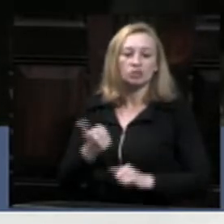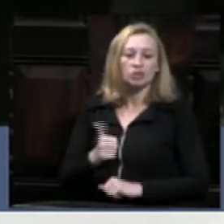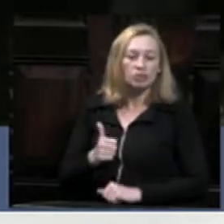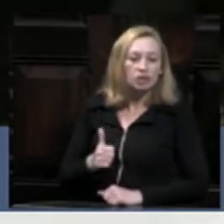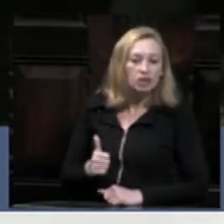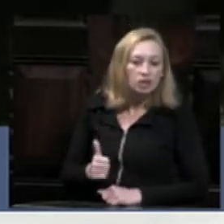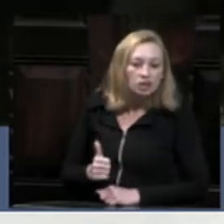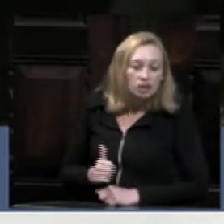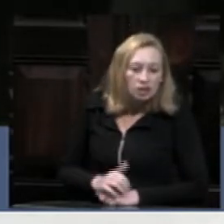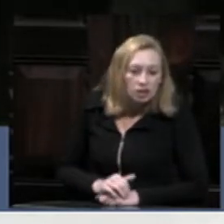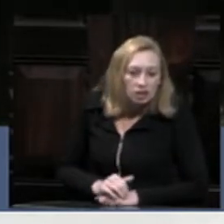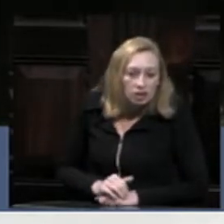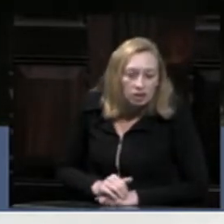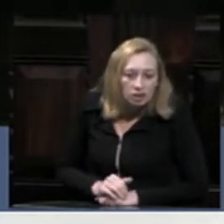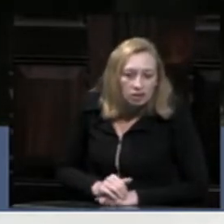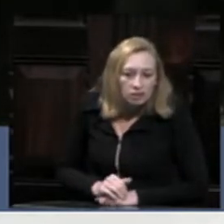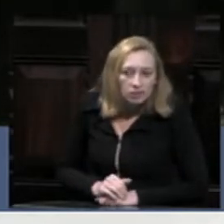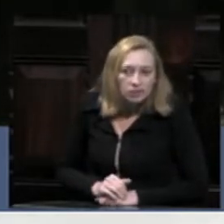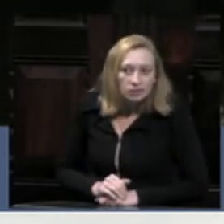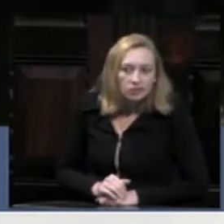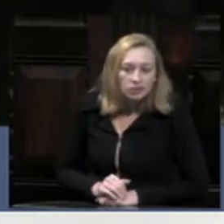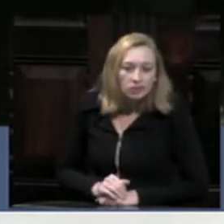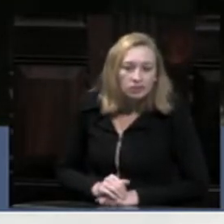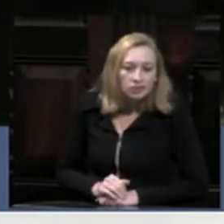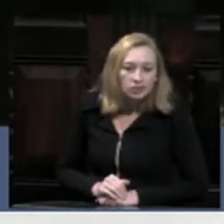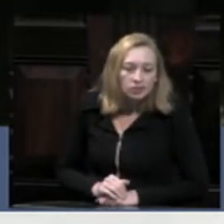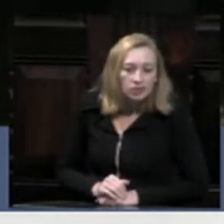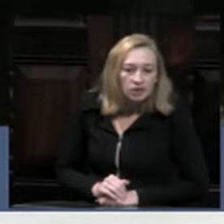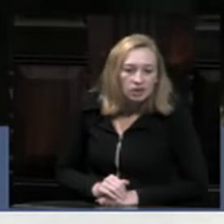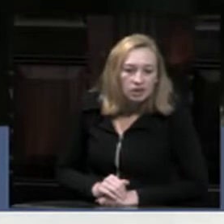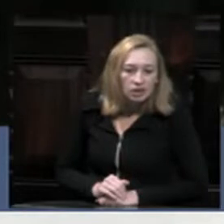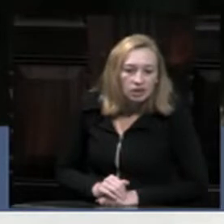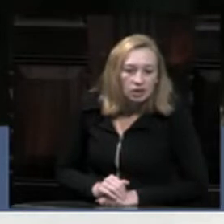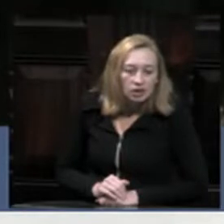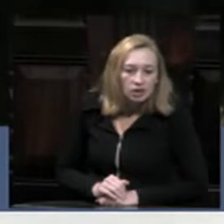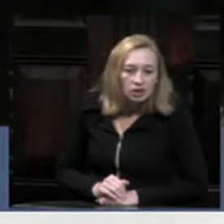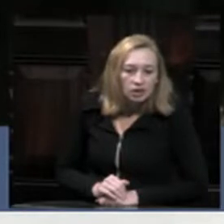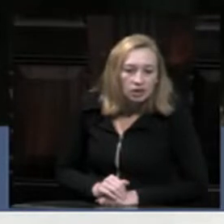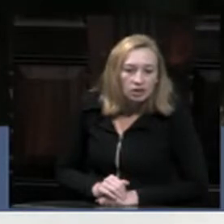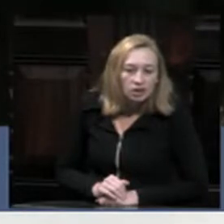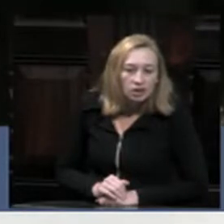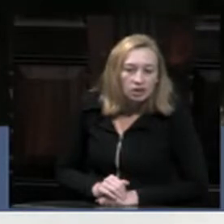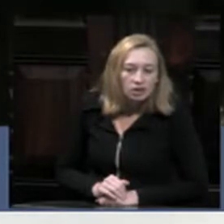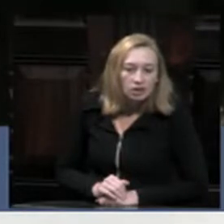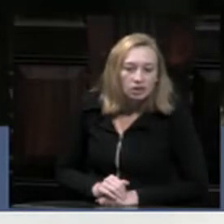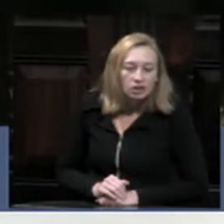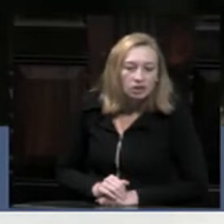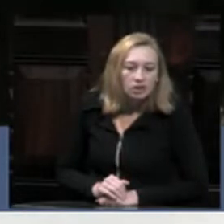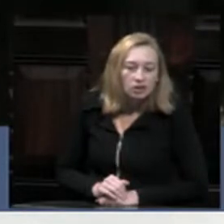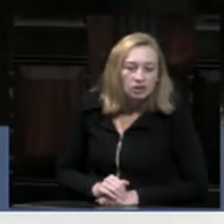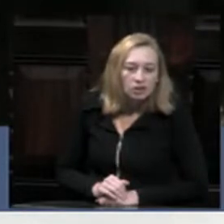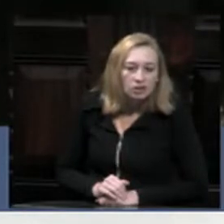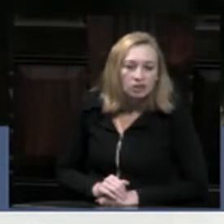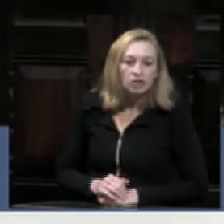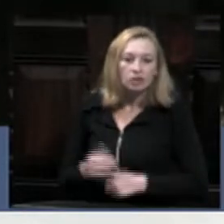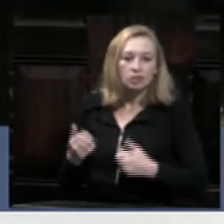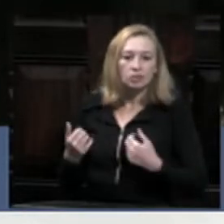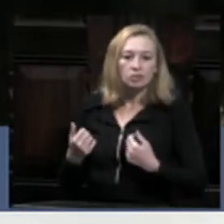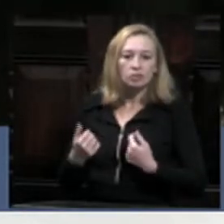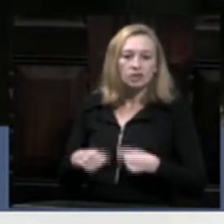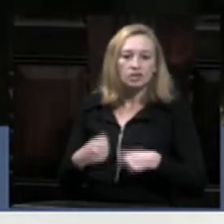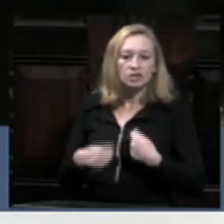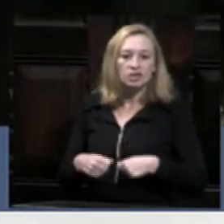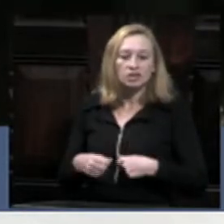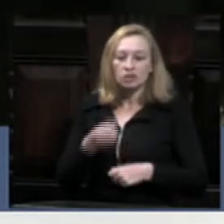que a medida prevista no caput será necessariamente precedida de respectivo estudo técnico de